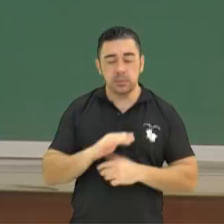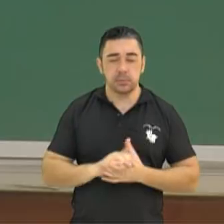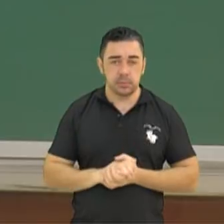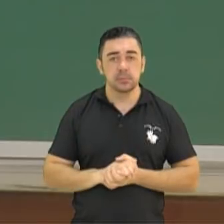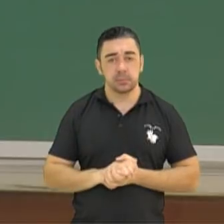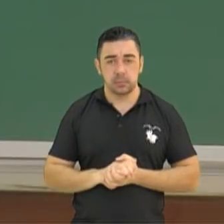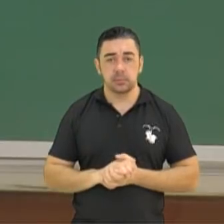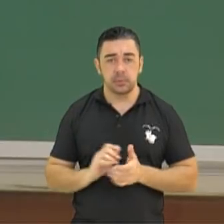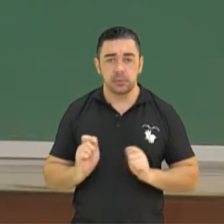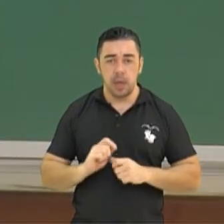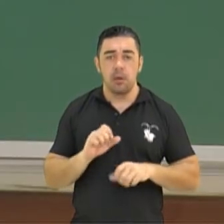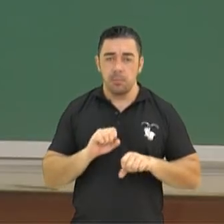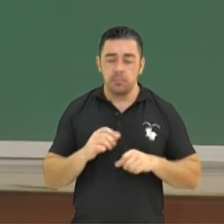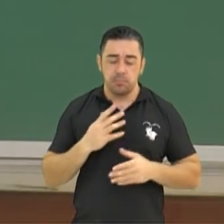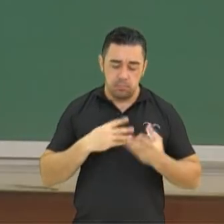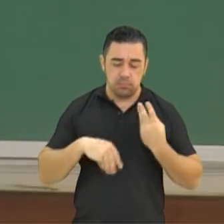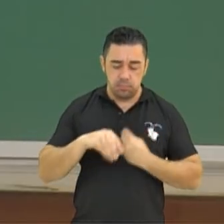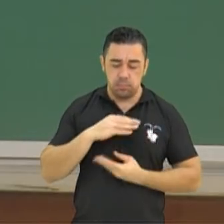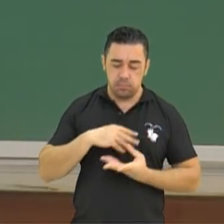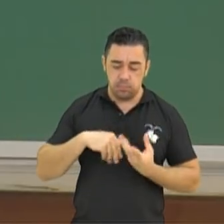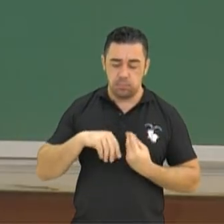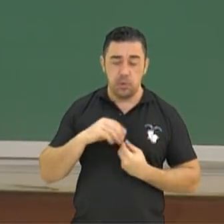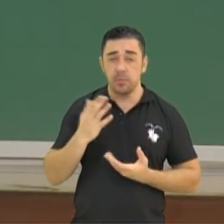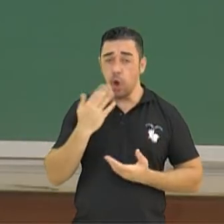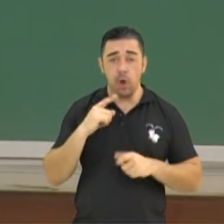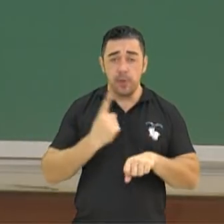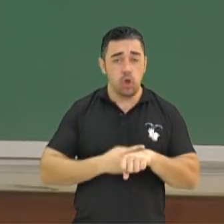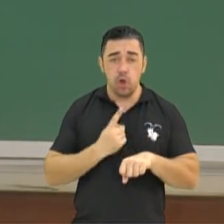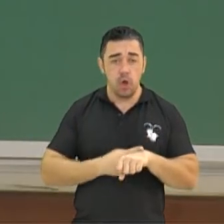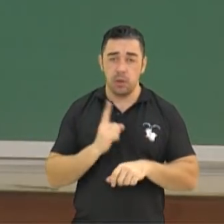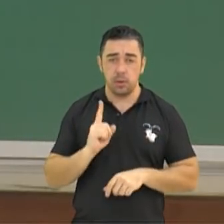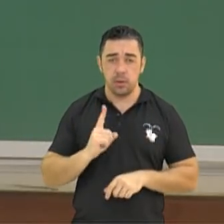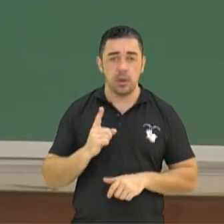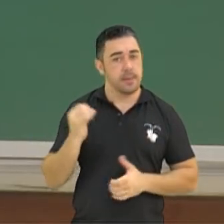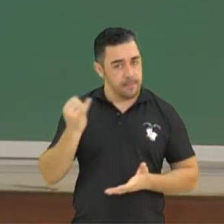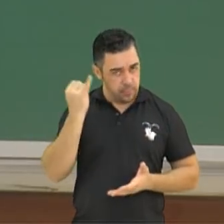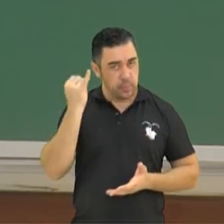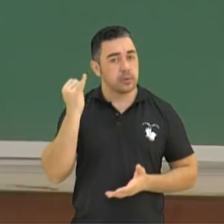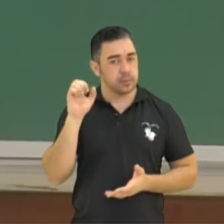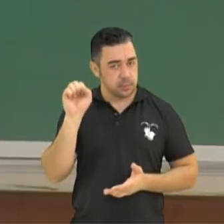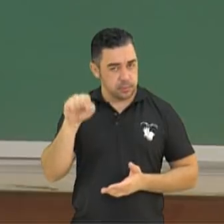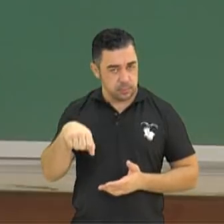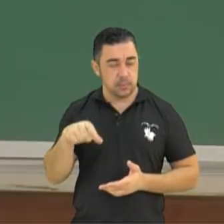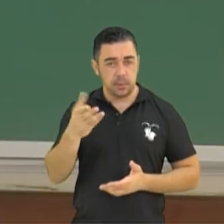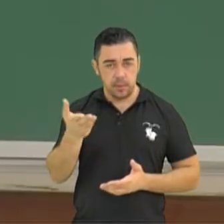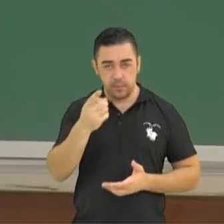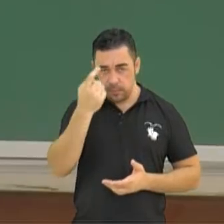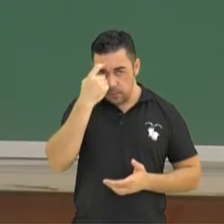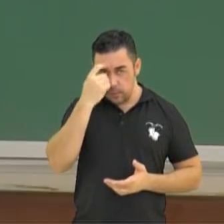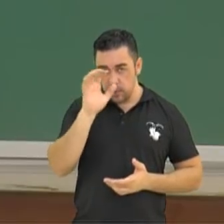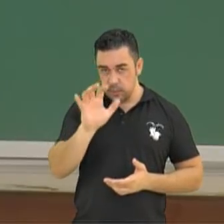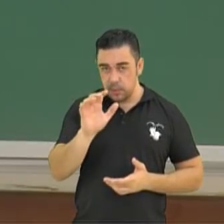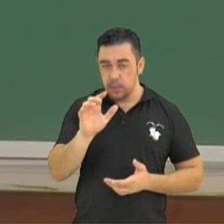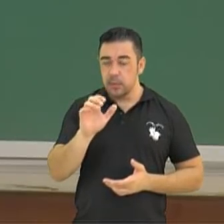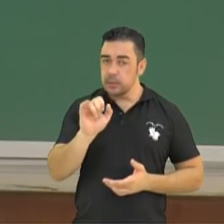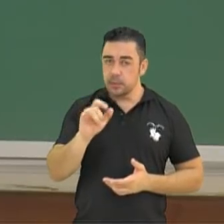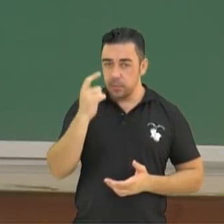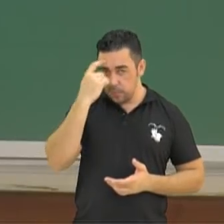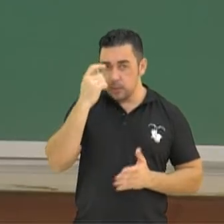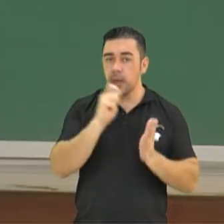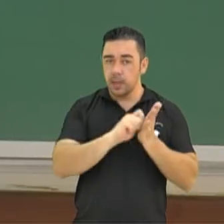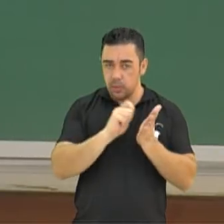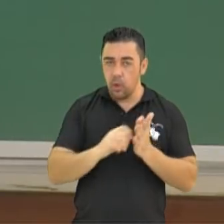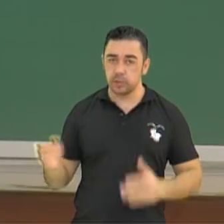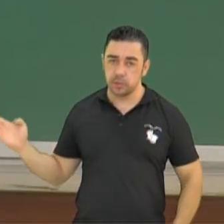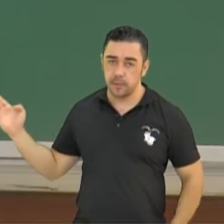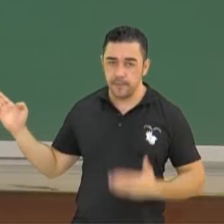daí isso fica digerindo lá um tempão, ela não precisa estar comendo o tempo todo. Tá? Isso é bem importante. Se você conseguiu pensar nisso, ótimo. Se não, agora anote aí no seu